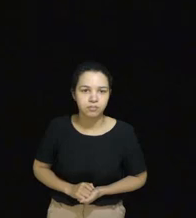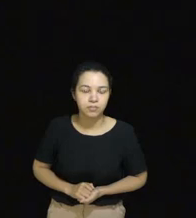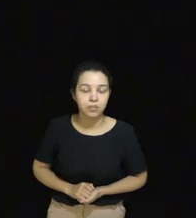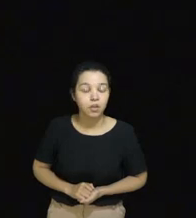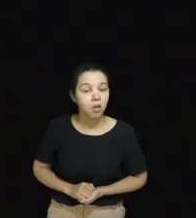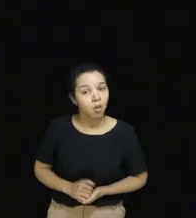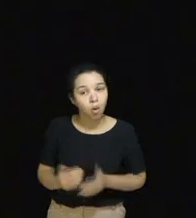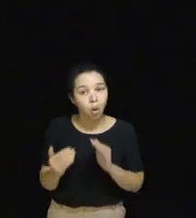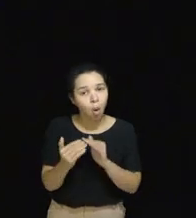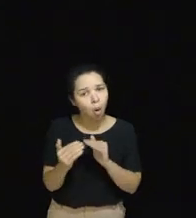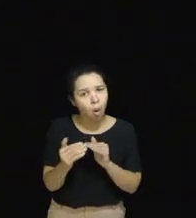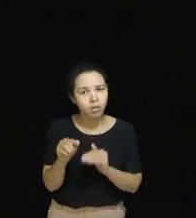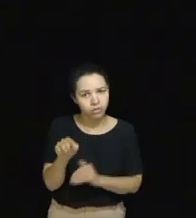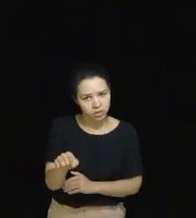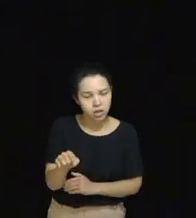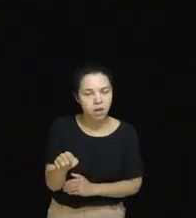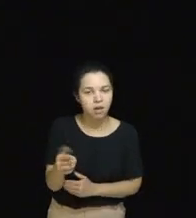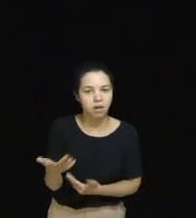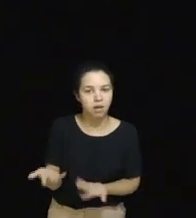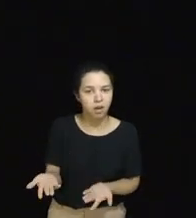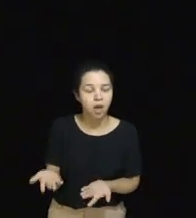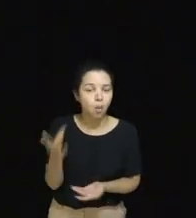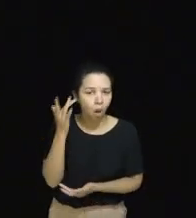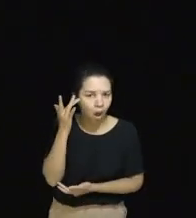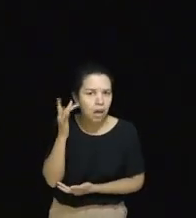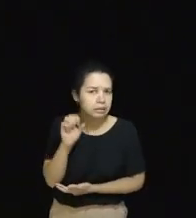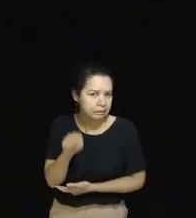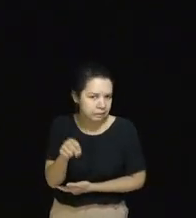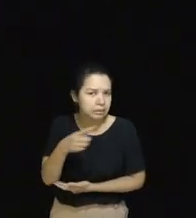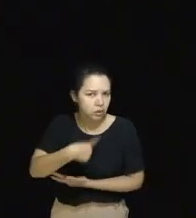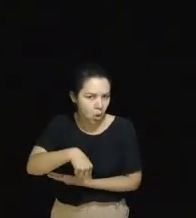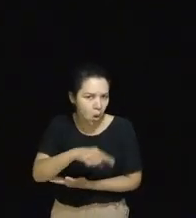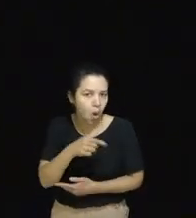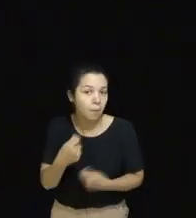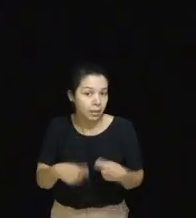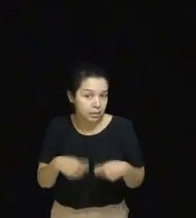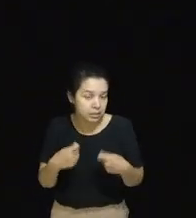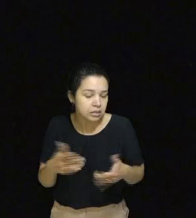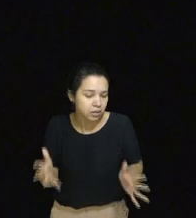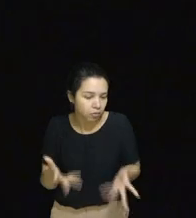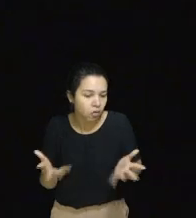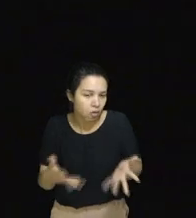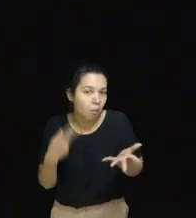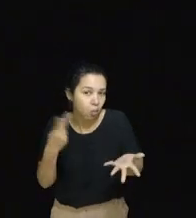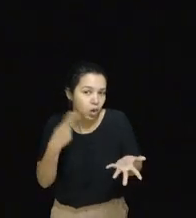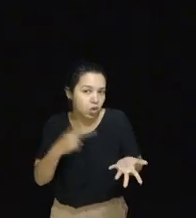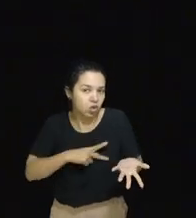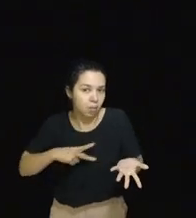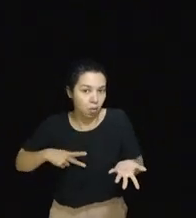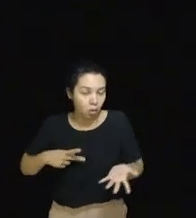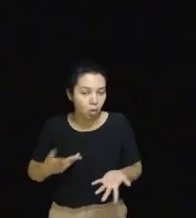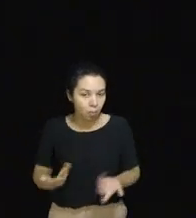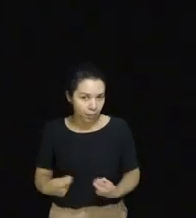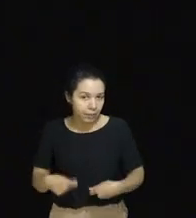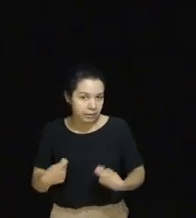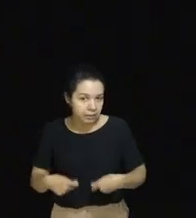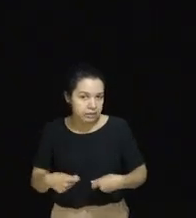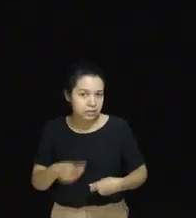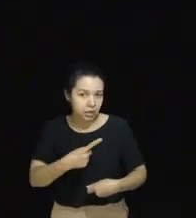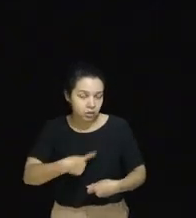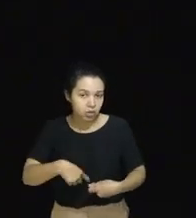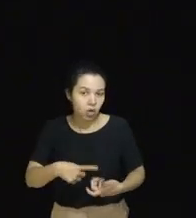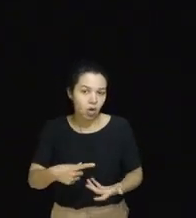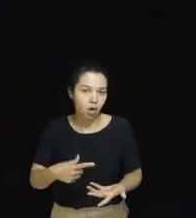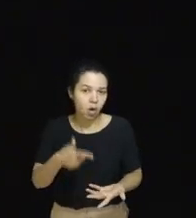Concordo contigo, Eliane. Eu acho, sim, que a gente tem que trabalhar, sim, com o fomento de políticas públicas, né, para a gente ter, então,